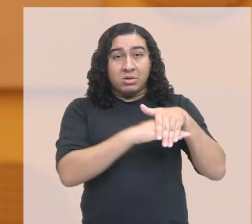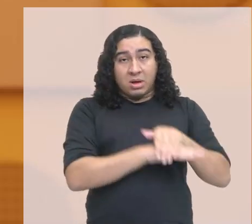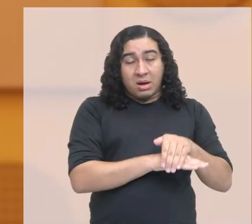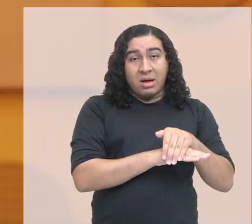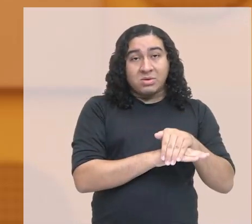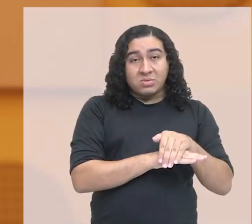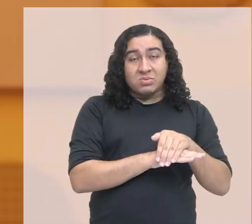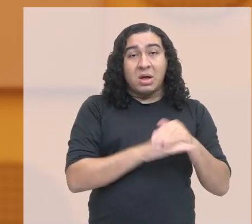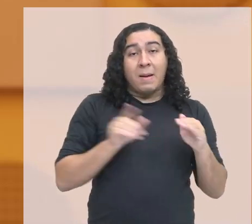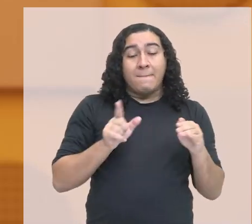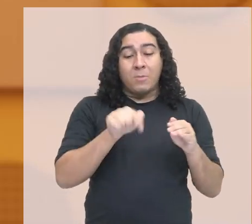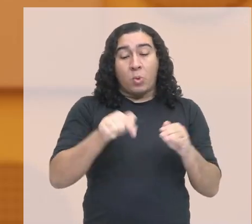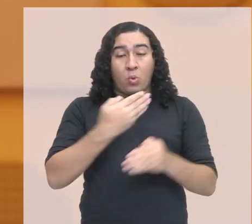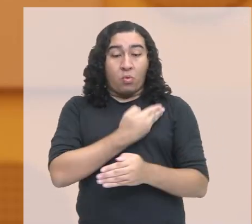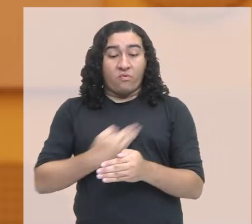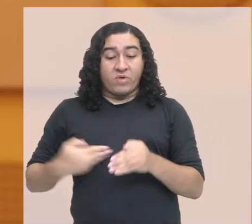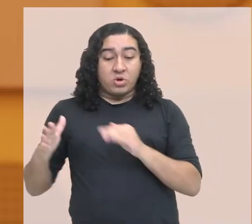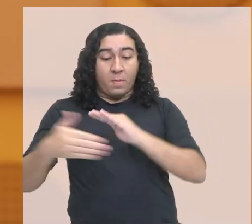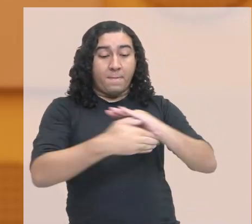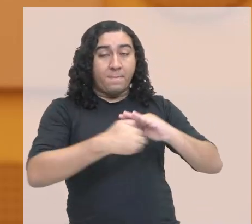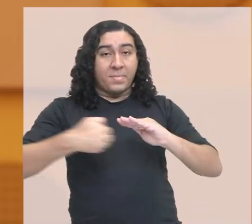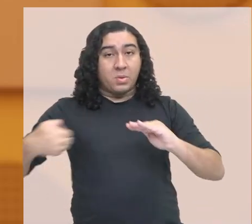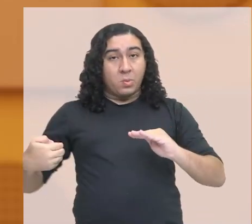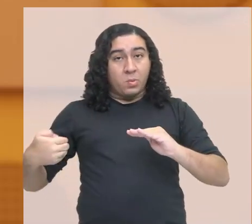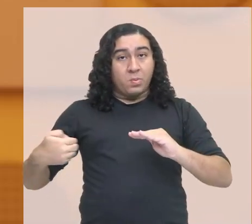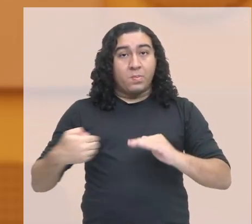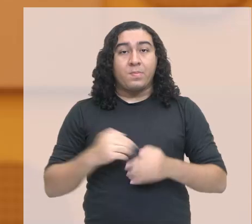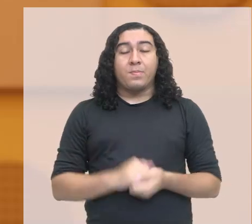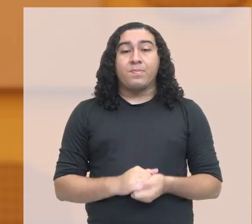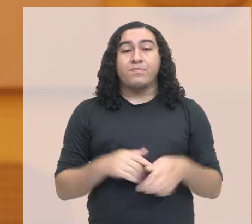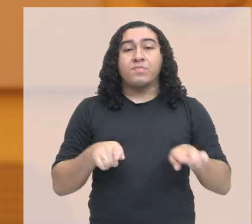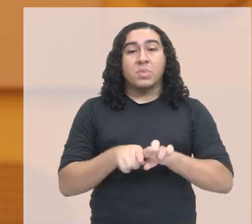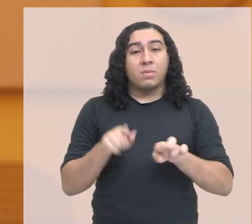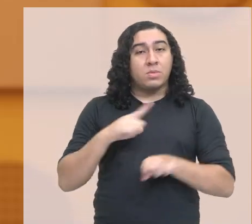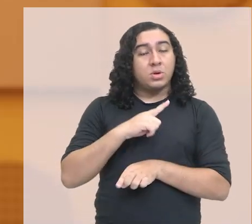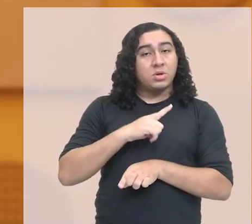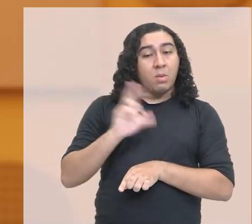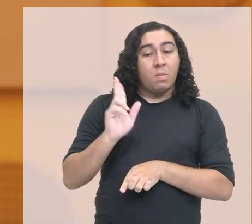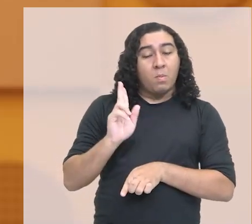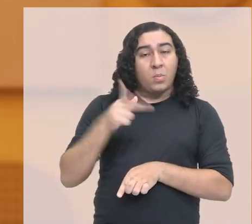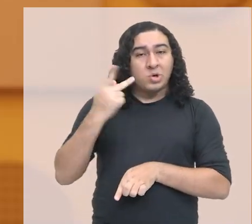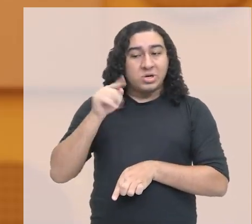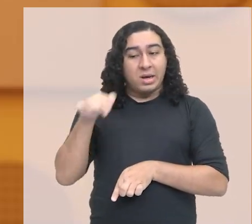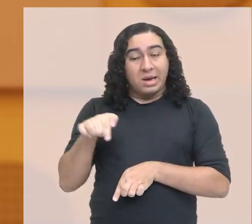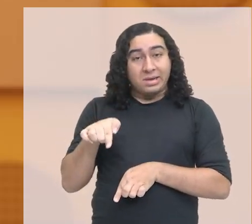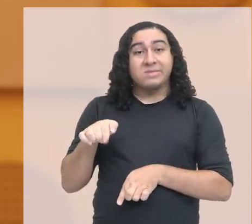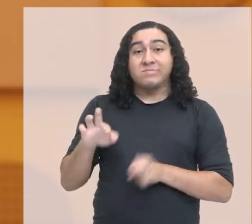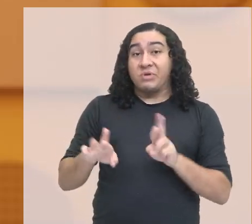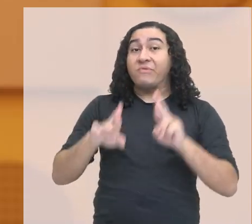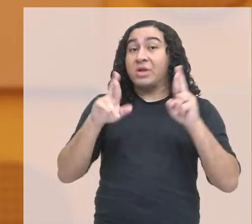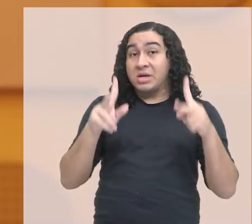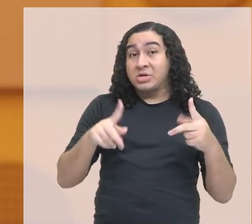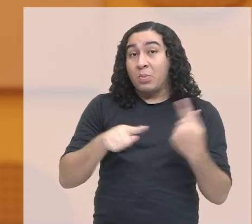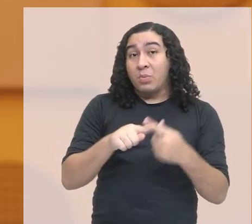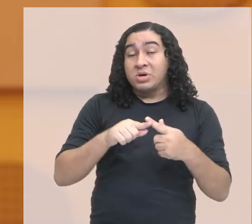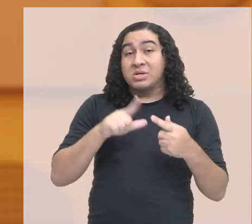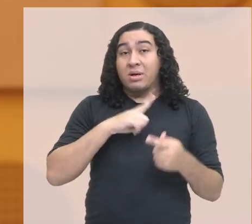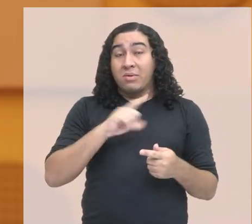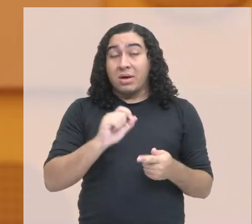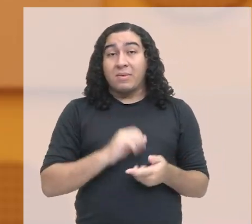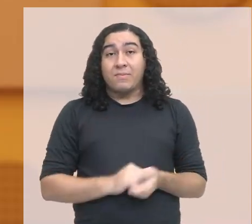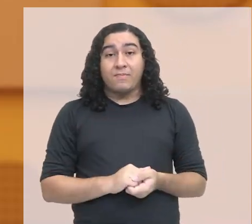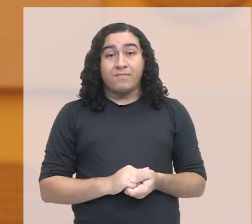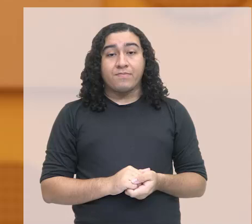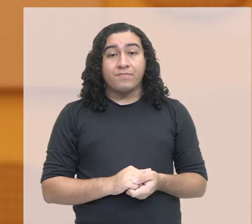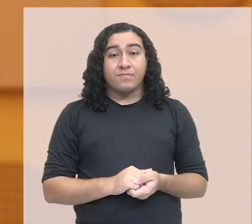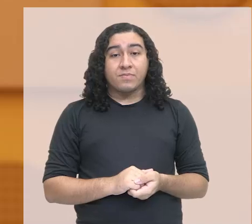a implementação de políticas radicais e que, né, obviamente, justamente por confiscar,